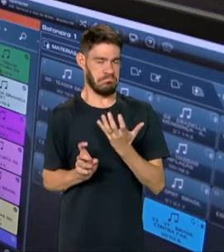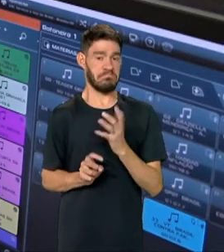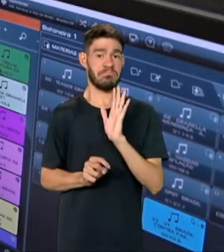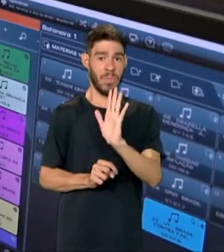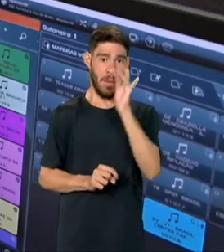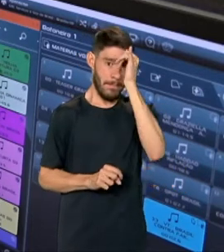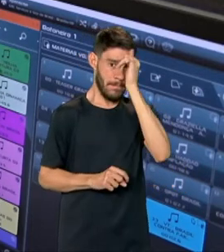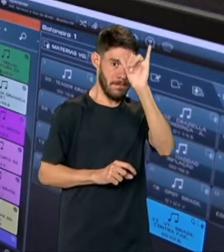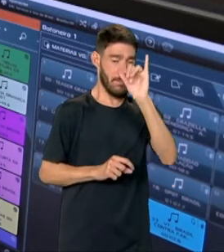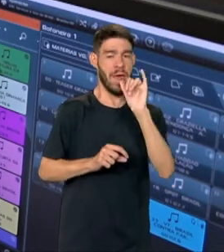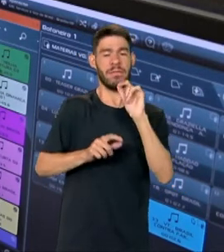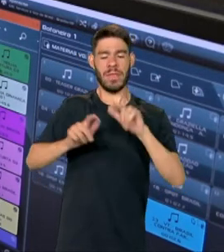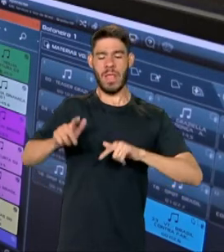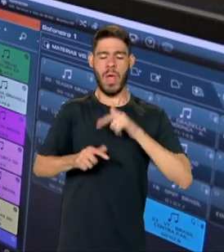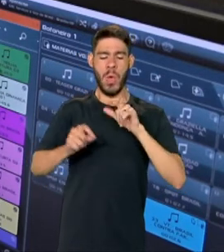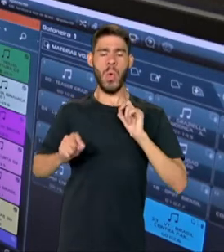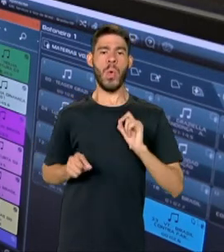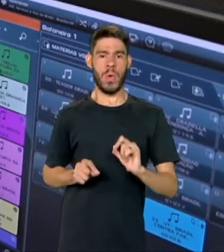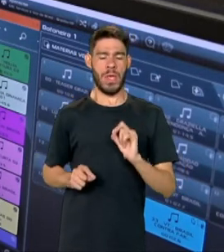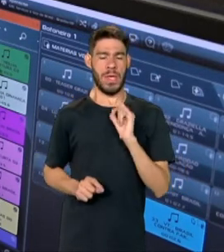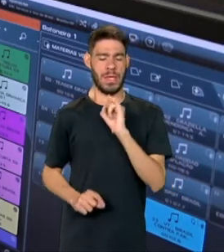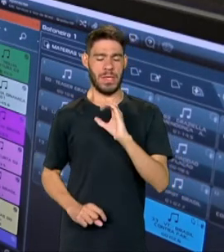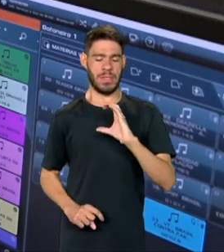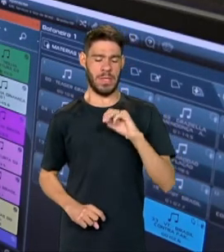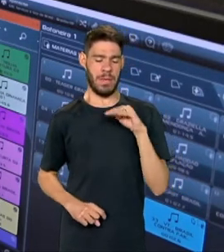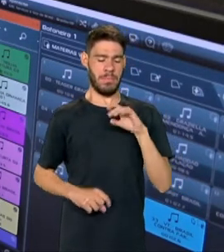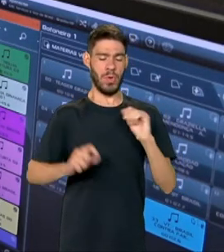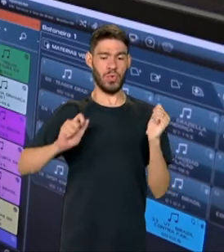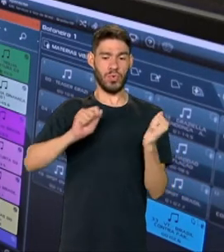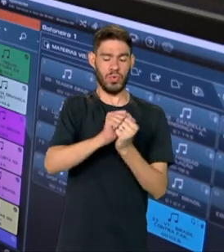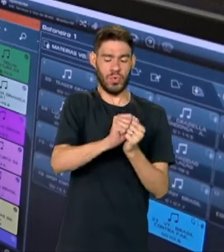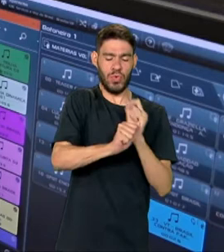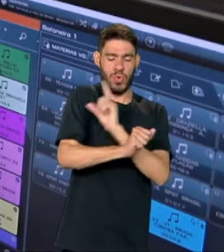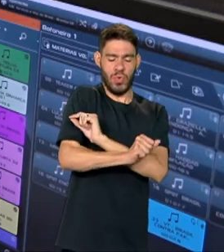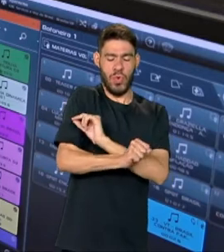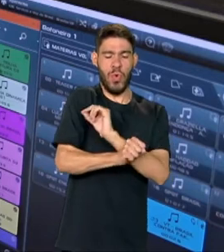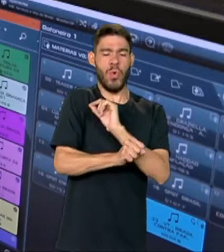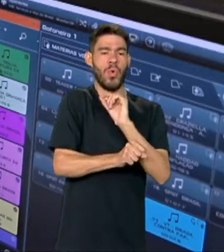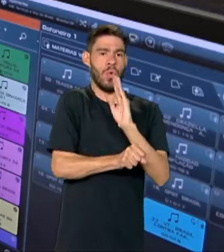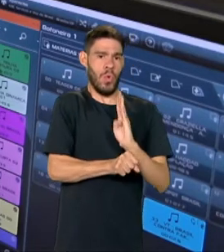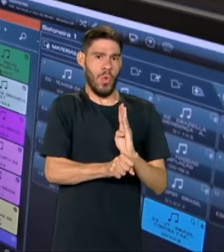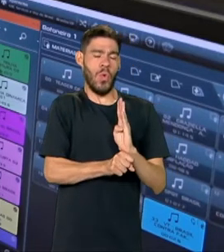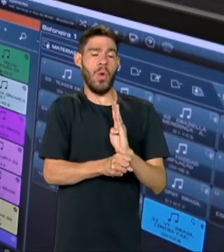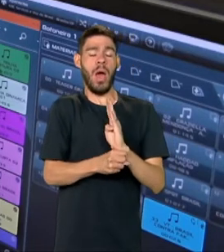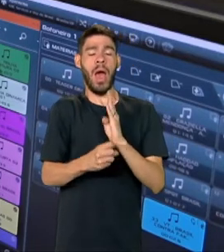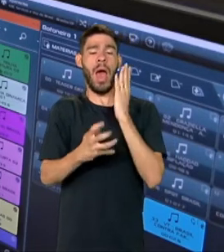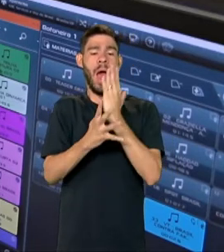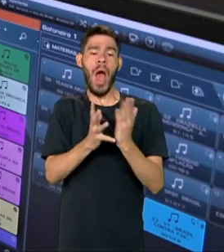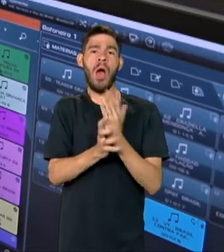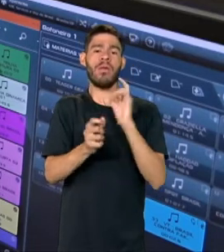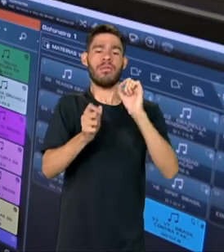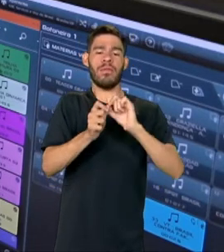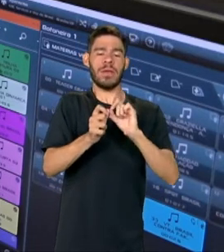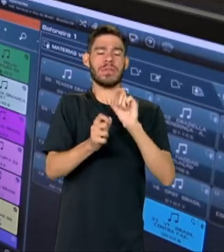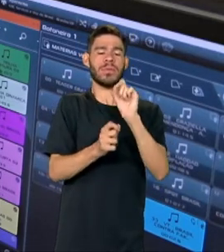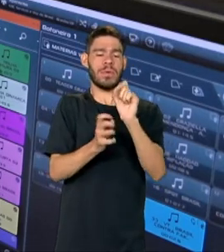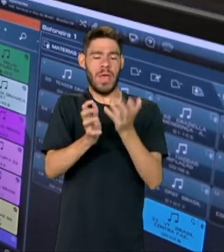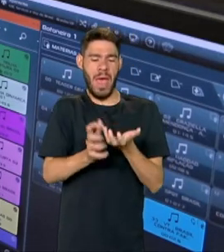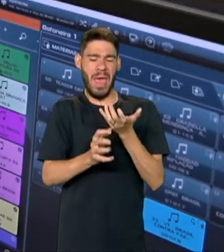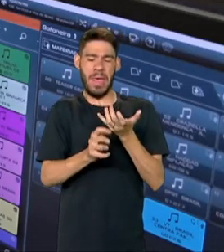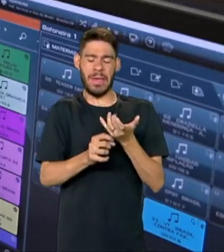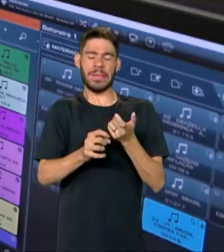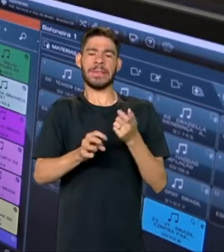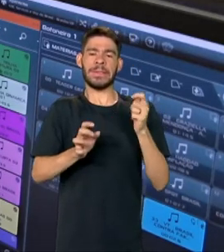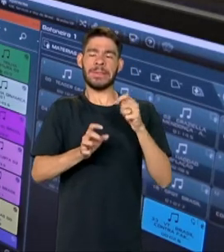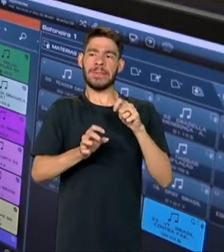ações de prevenção, o que o ICMBio e o IBAMA e alguns órgãos realizam é o que nós chamamos de queima